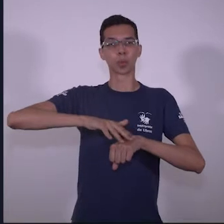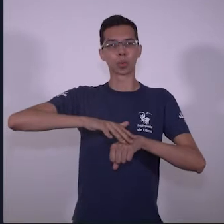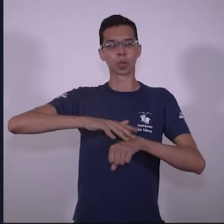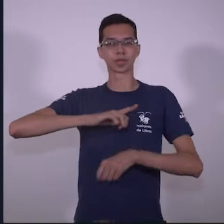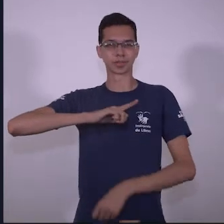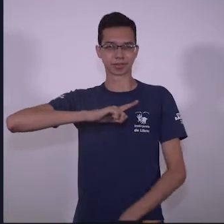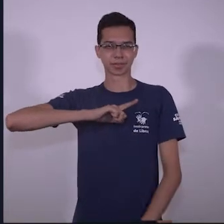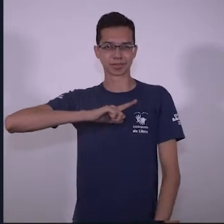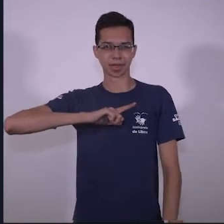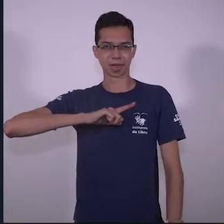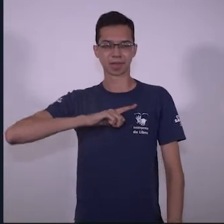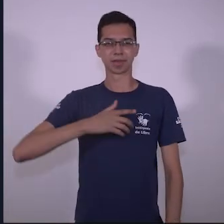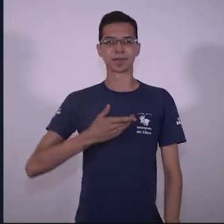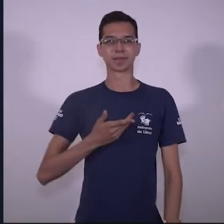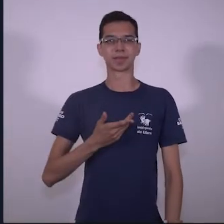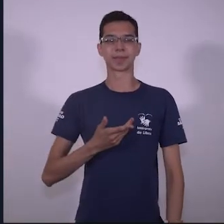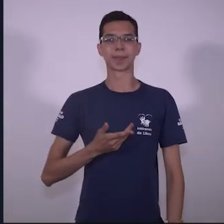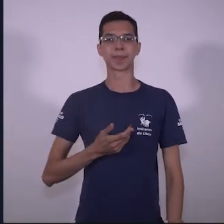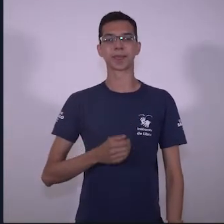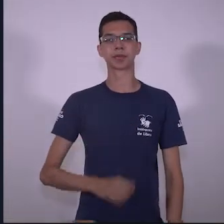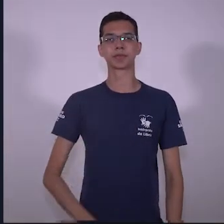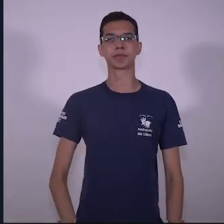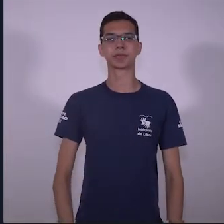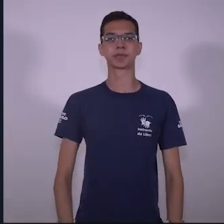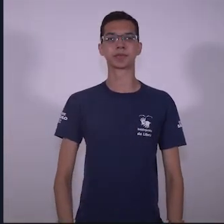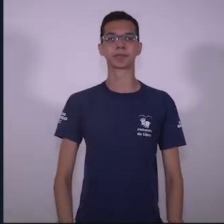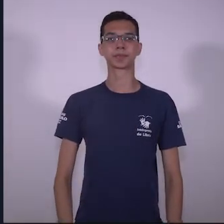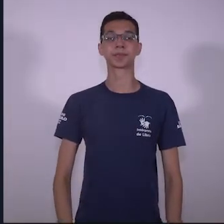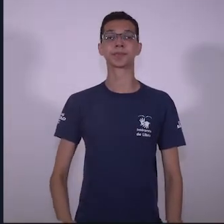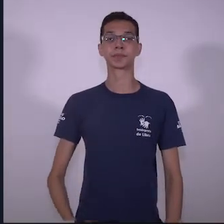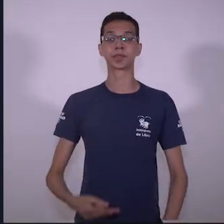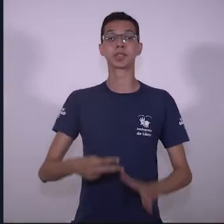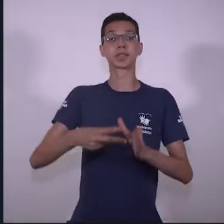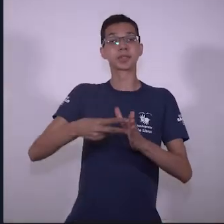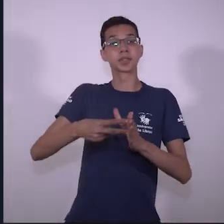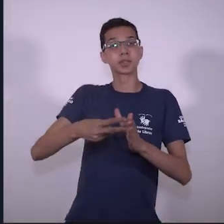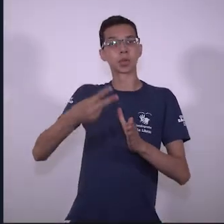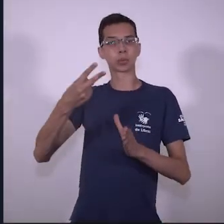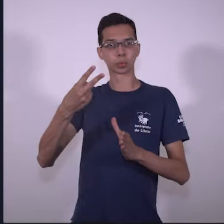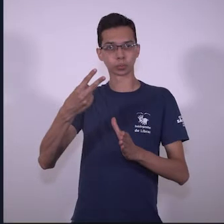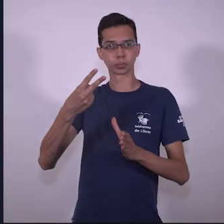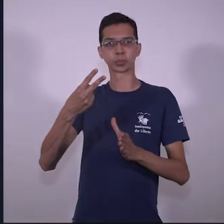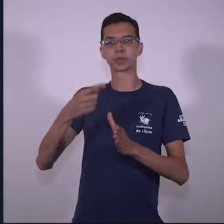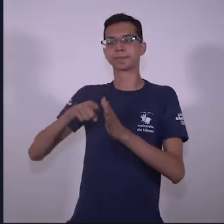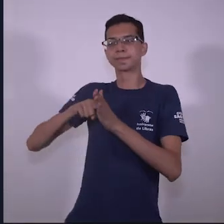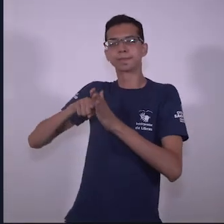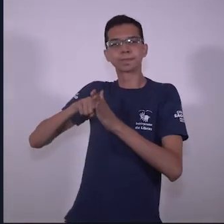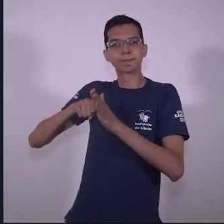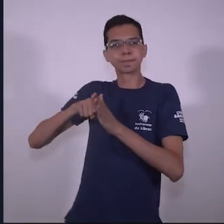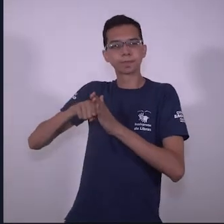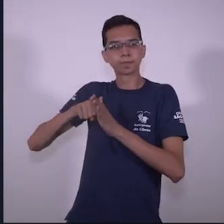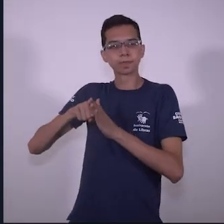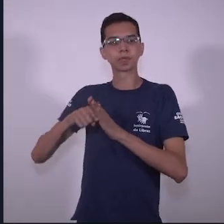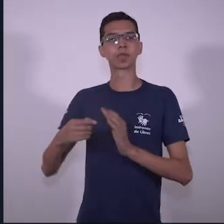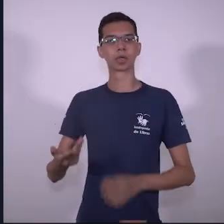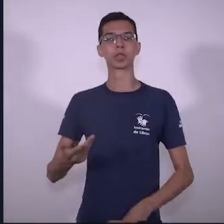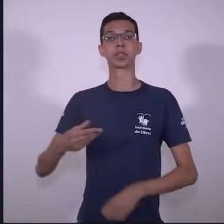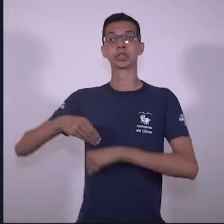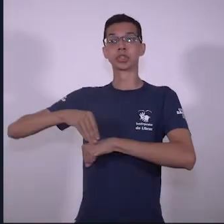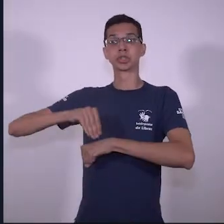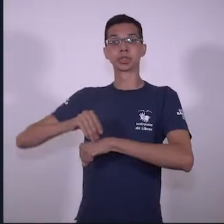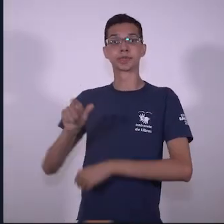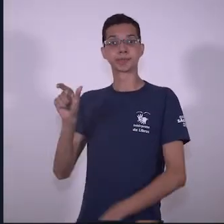piora dos parâmetros da segunda coleta, ele já é orientado a procurar a rede de urgência e